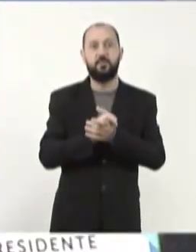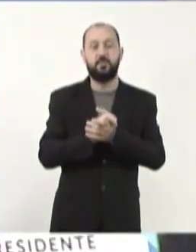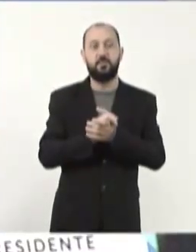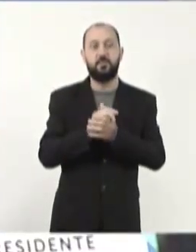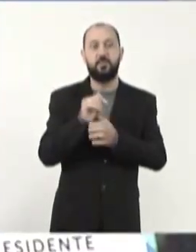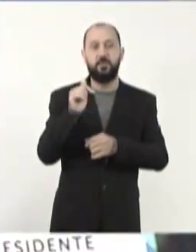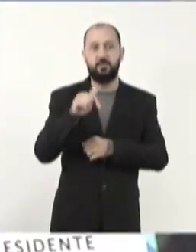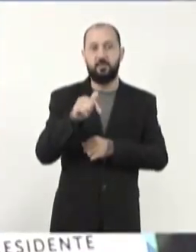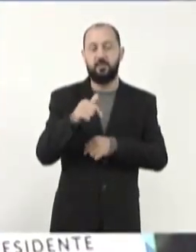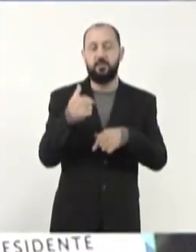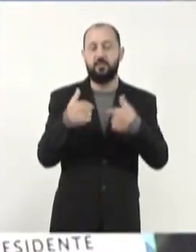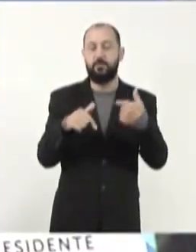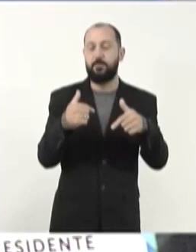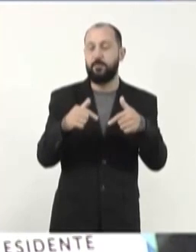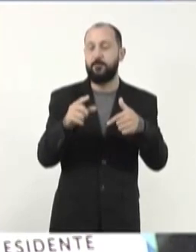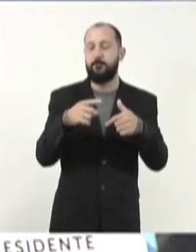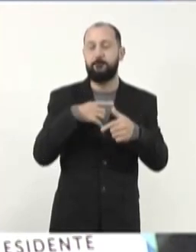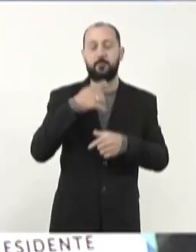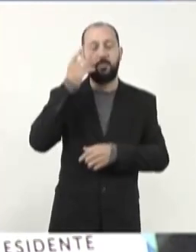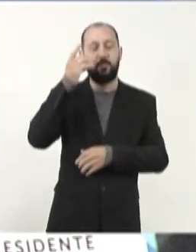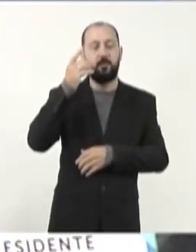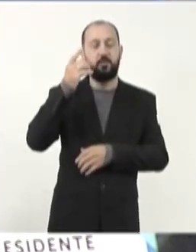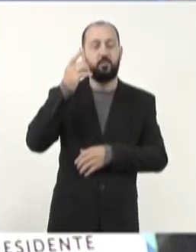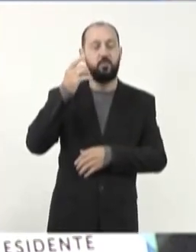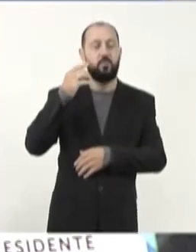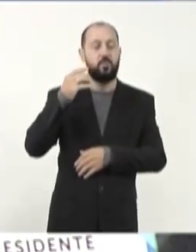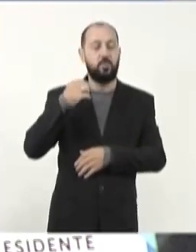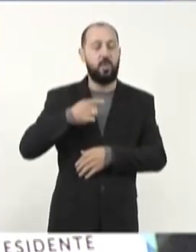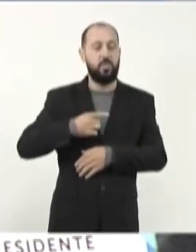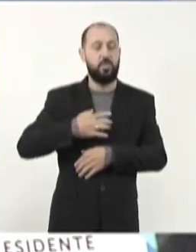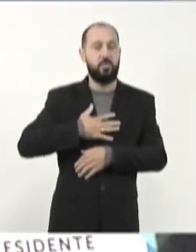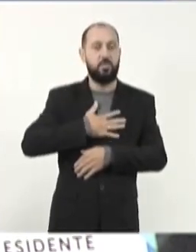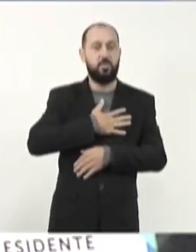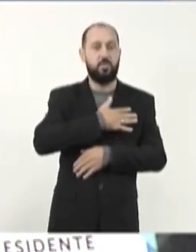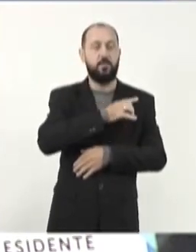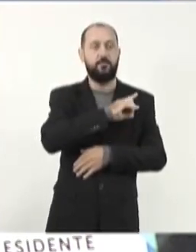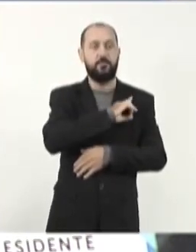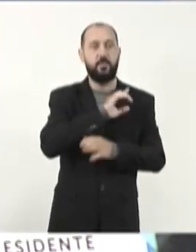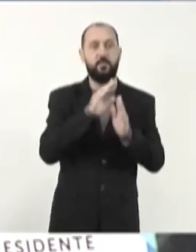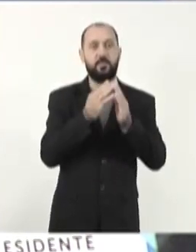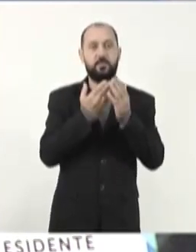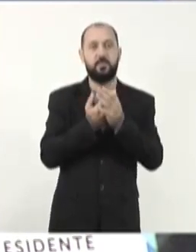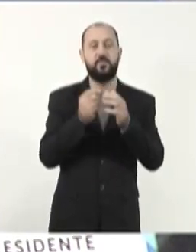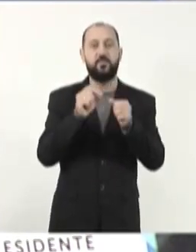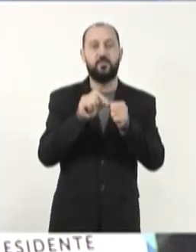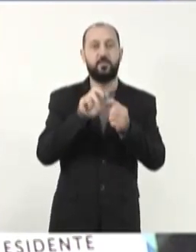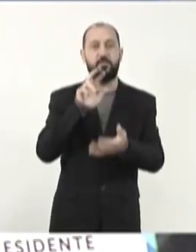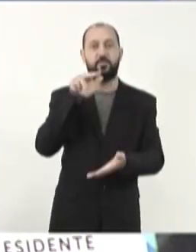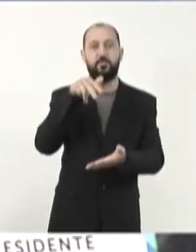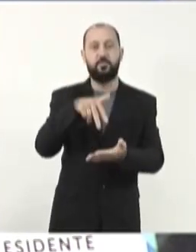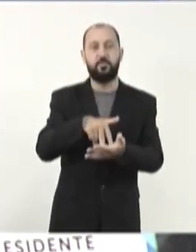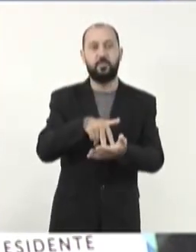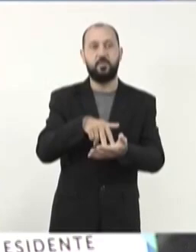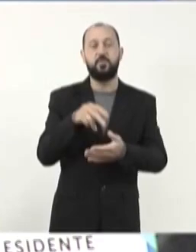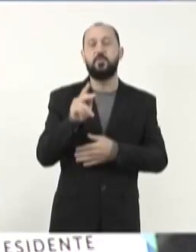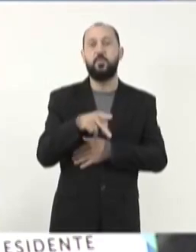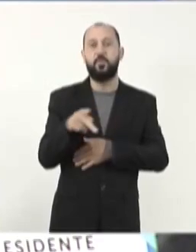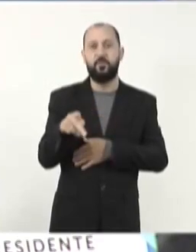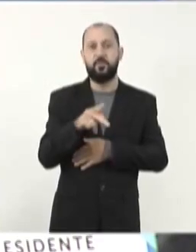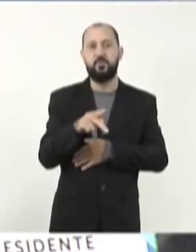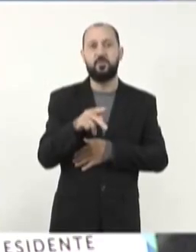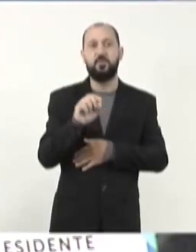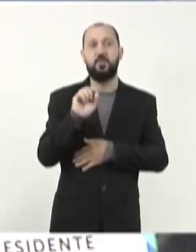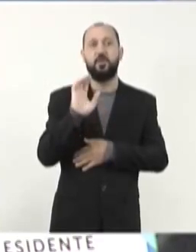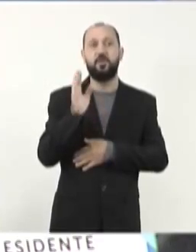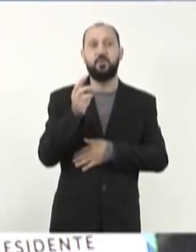Este é um trabalho, deputado Davi, coronel Davi, realizado por essa escola, protagonizado por este professor